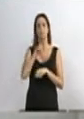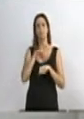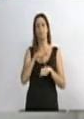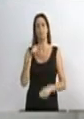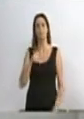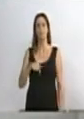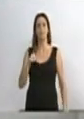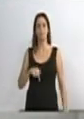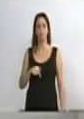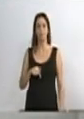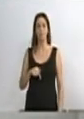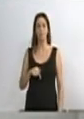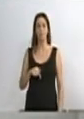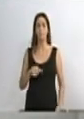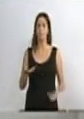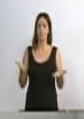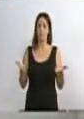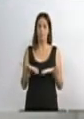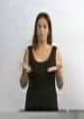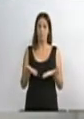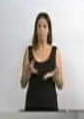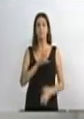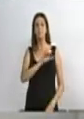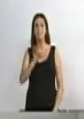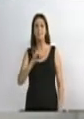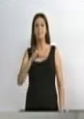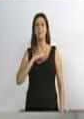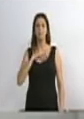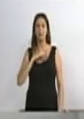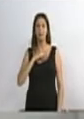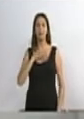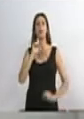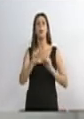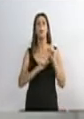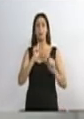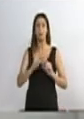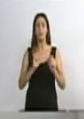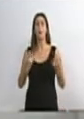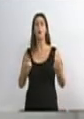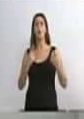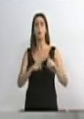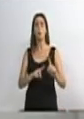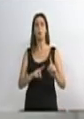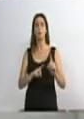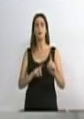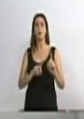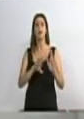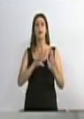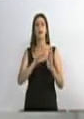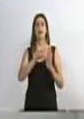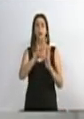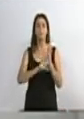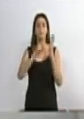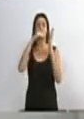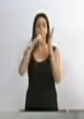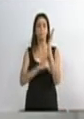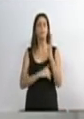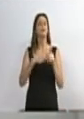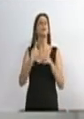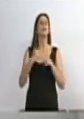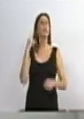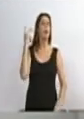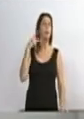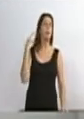país. Hoje, se existe combate à corrupção nesse país, foi porque a política e